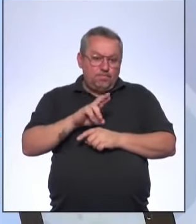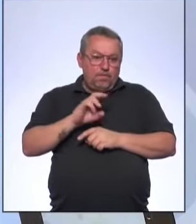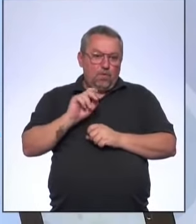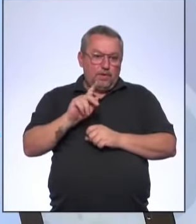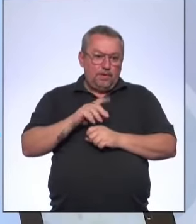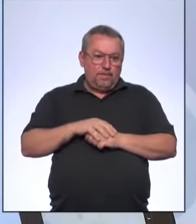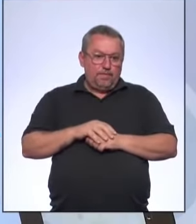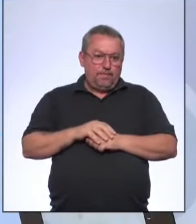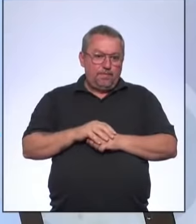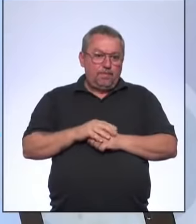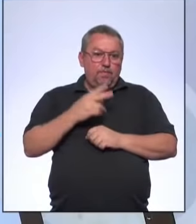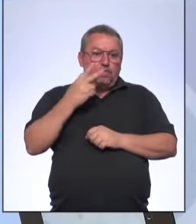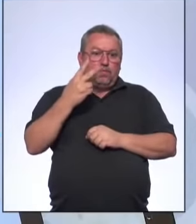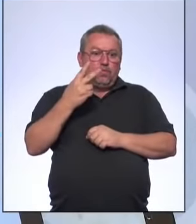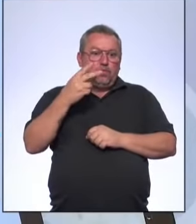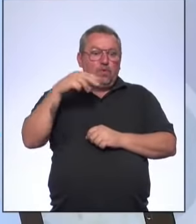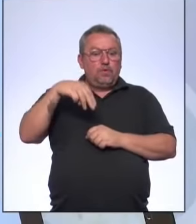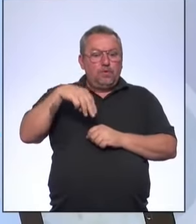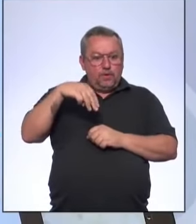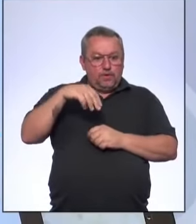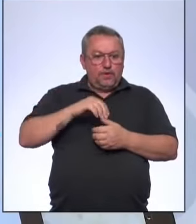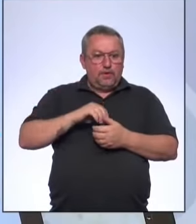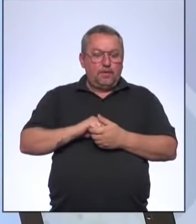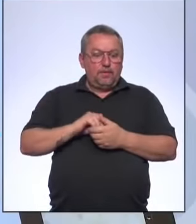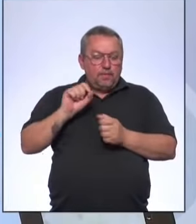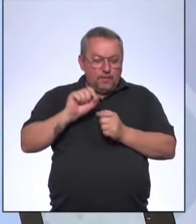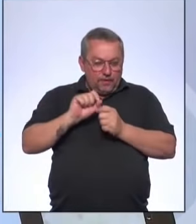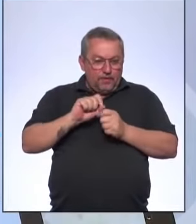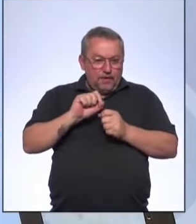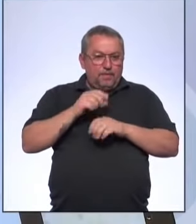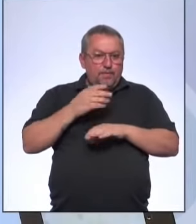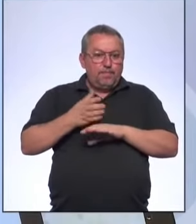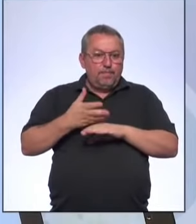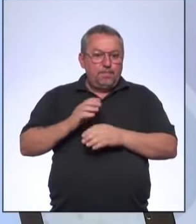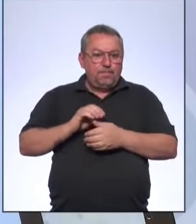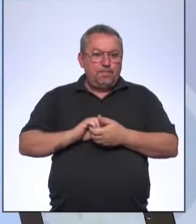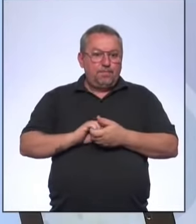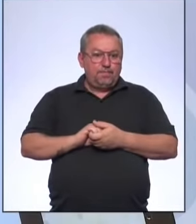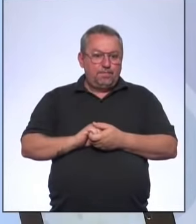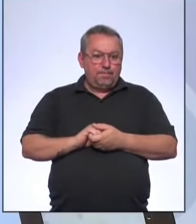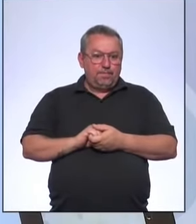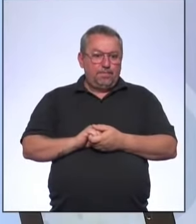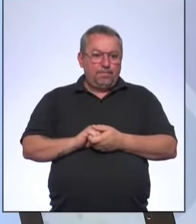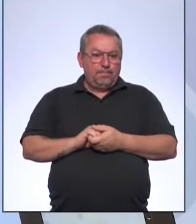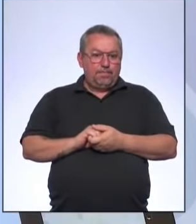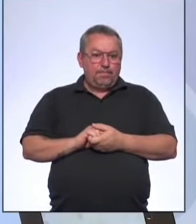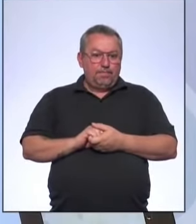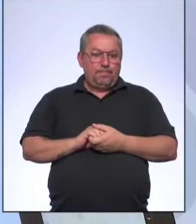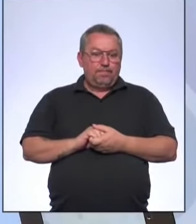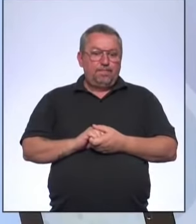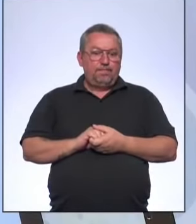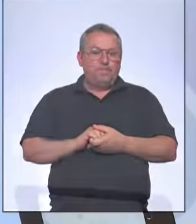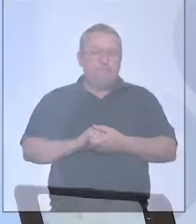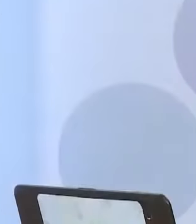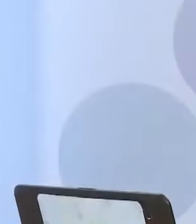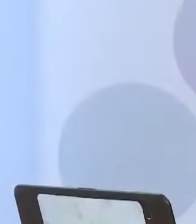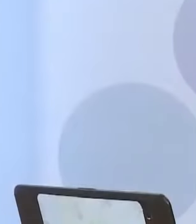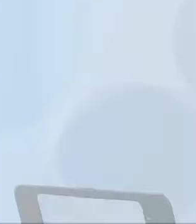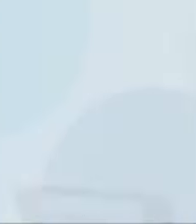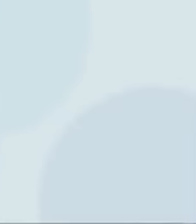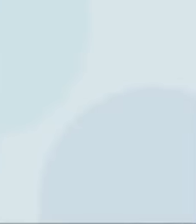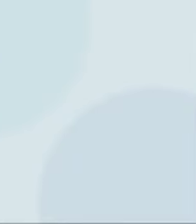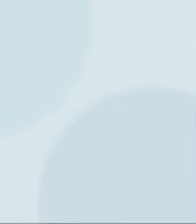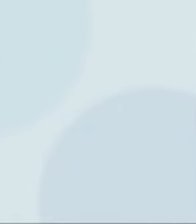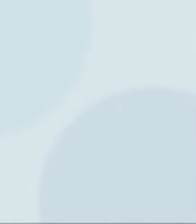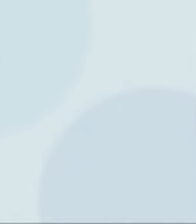ok vocês terão sul-minas 2 minutos para fazer esse exercício ok se o leitor tiver ajuda daqui a pouco